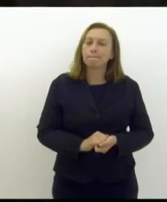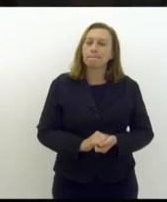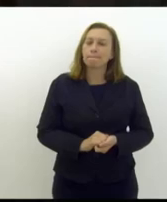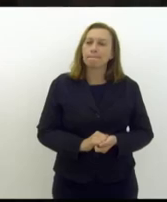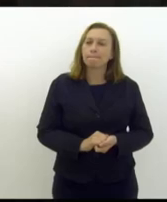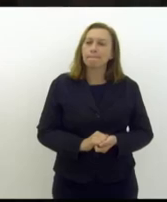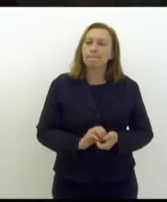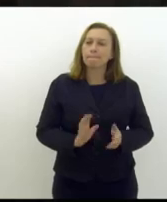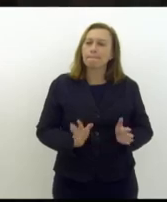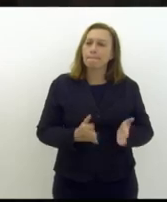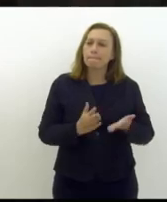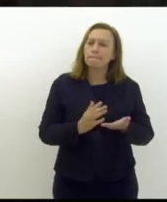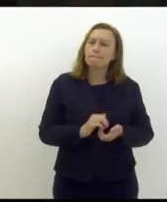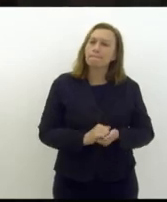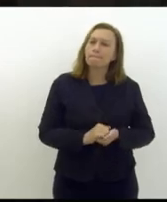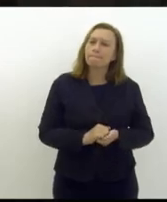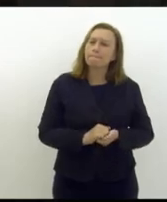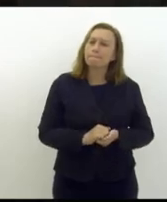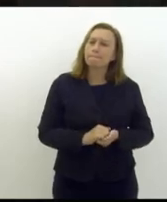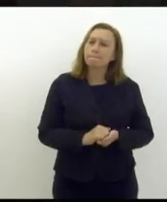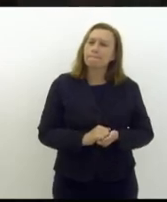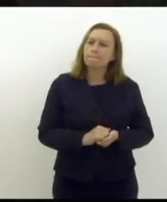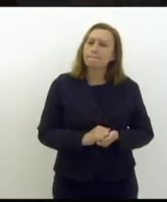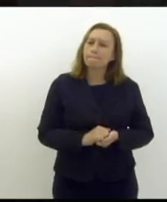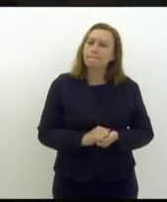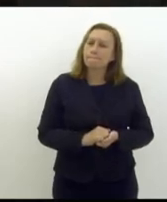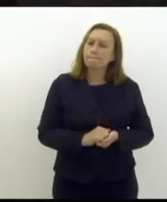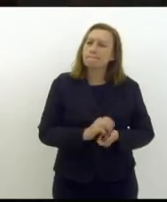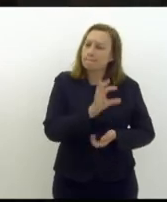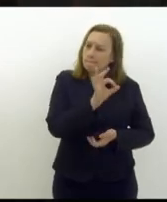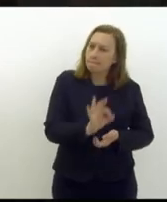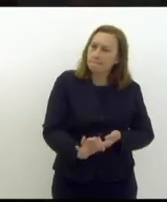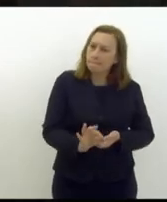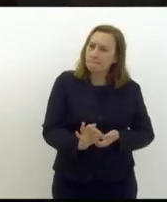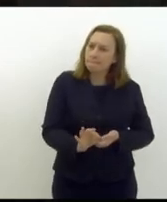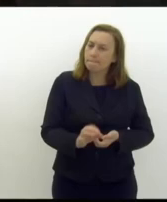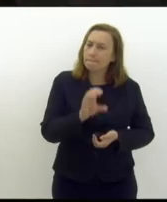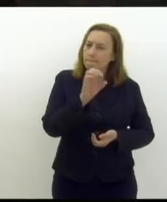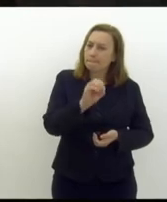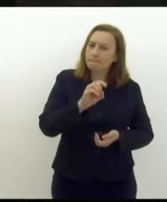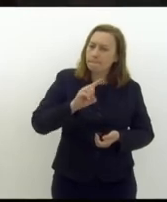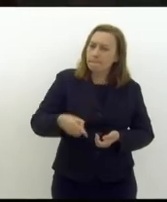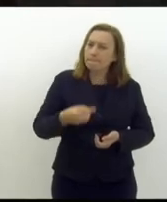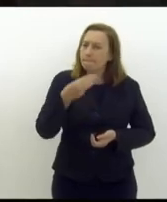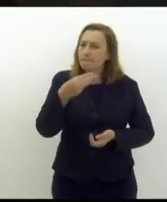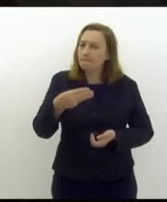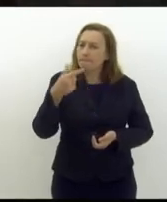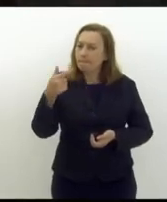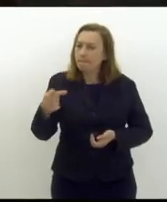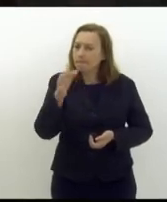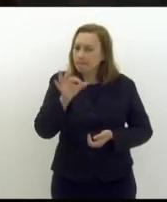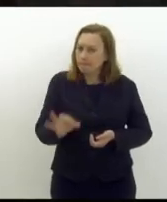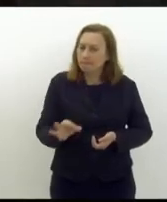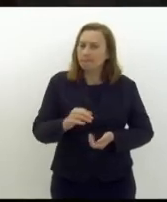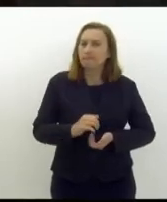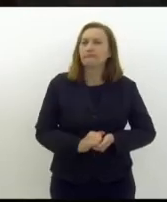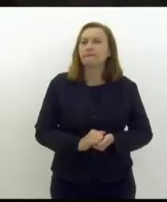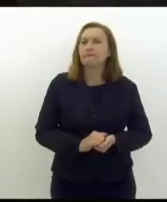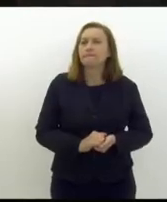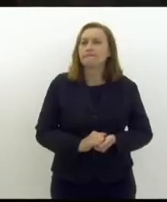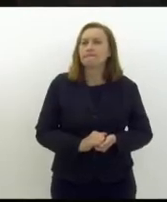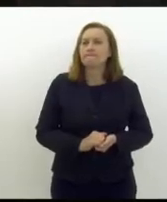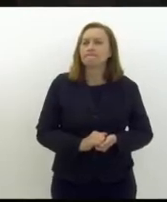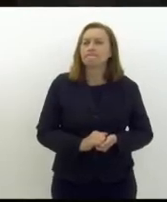estipula que o mesmo a mesma percentagem nominal de 0,37 por cento